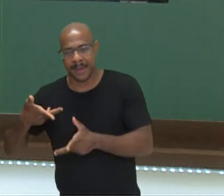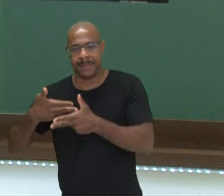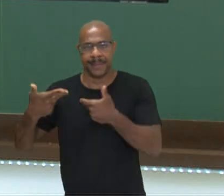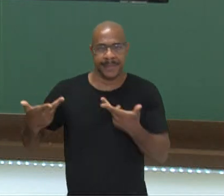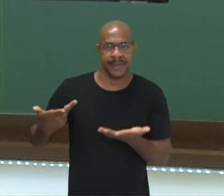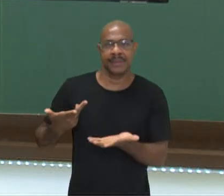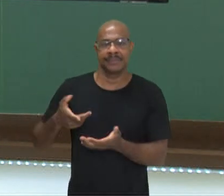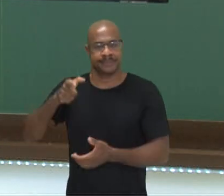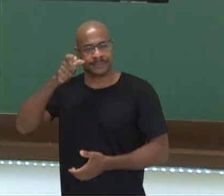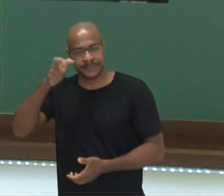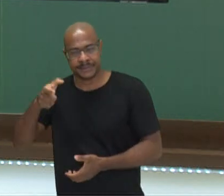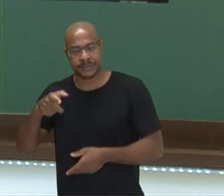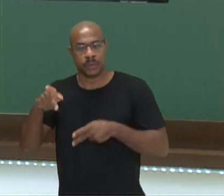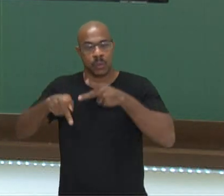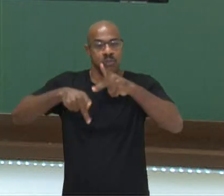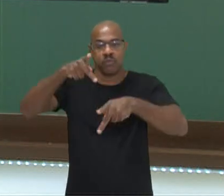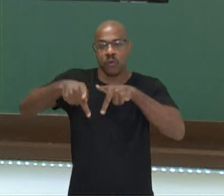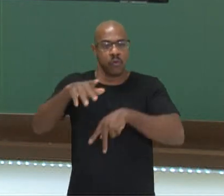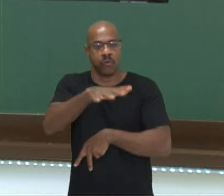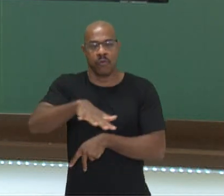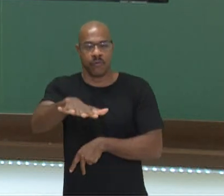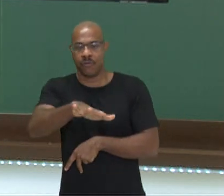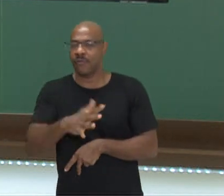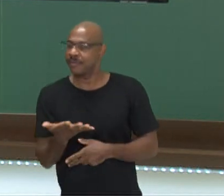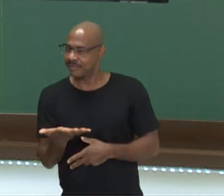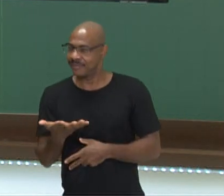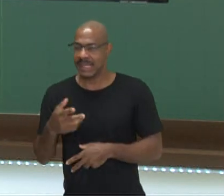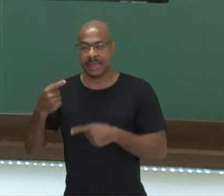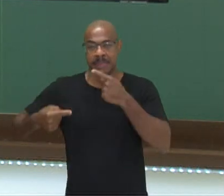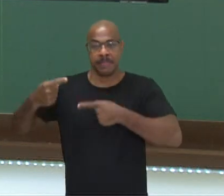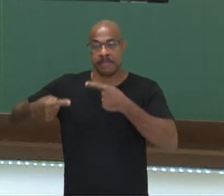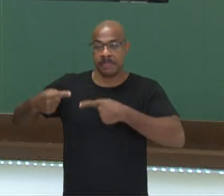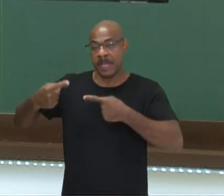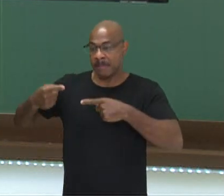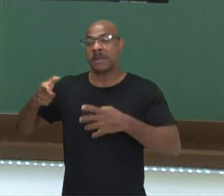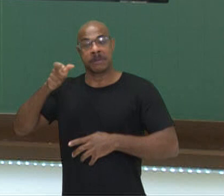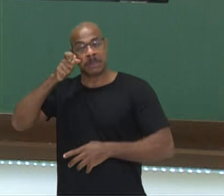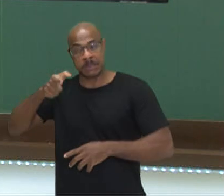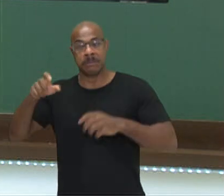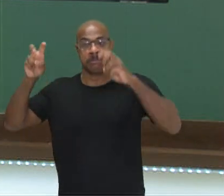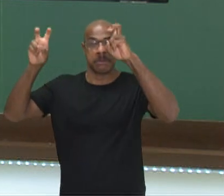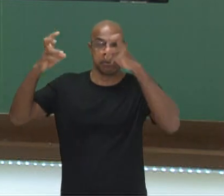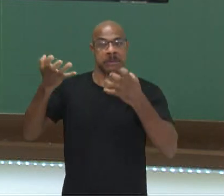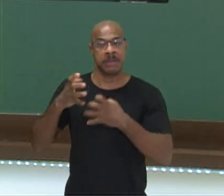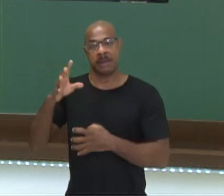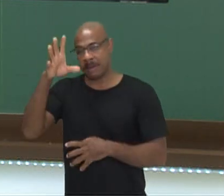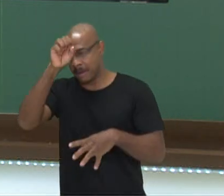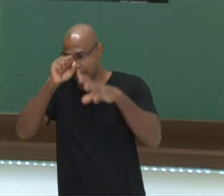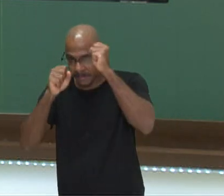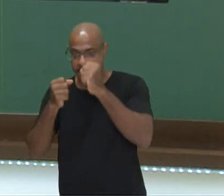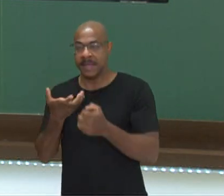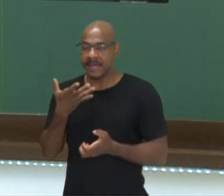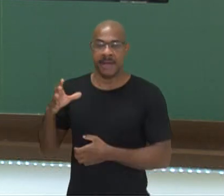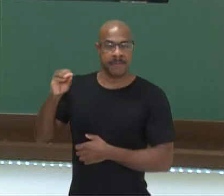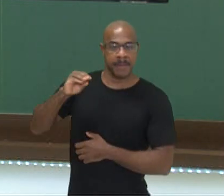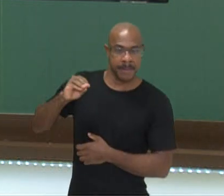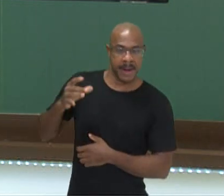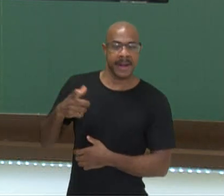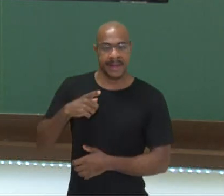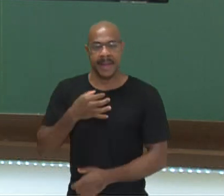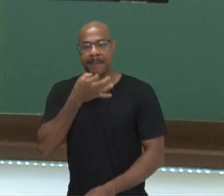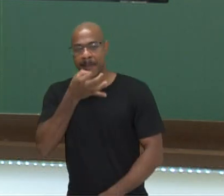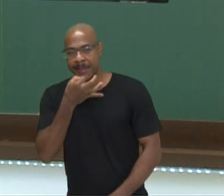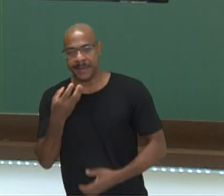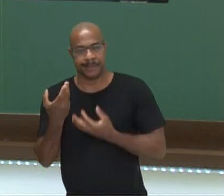temas de interesse da população e normalmente é um tema polêmico, é um tema que todo mundo tem interesse, todo mundo quer falar, todo mundo pensa algo